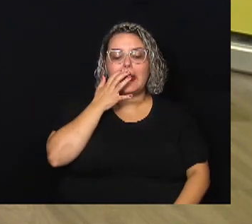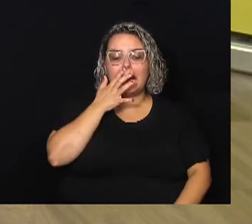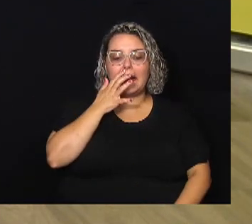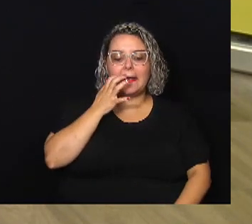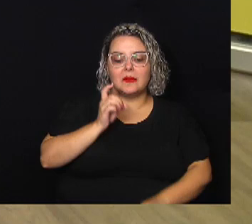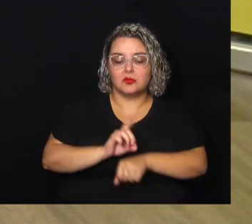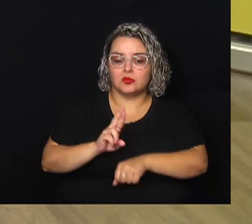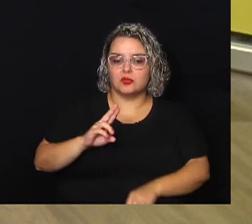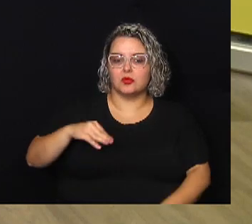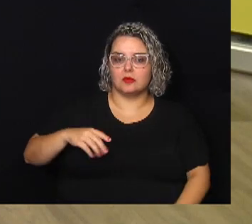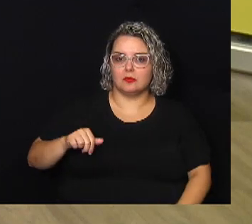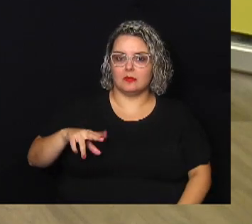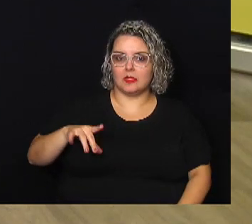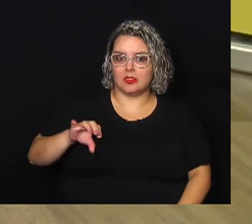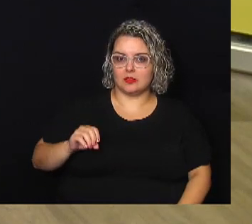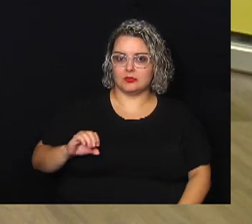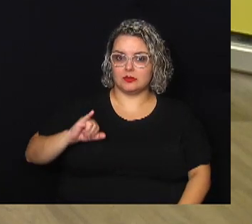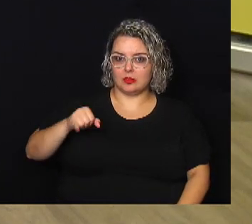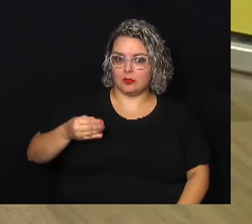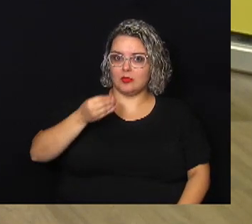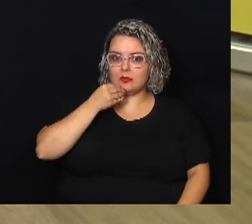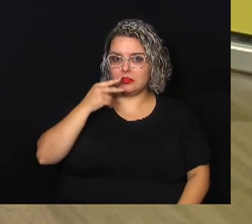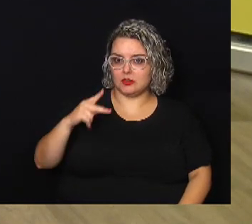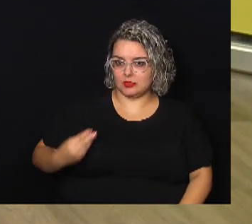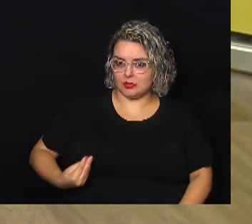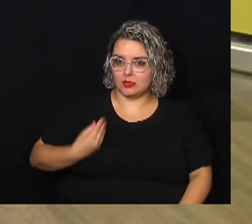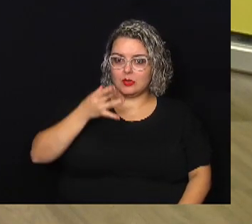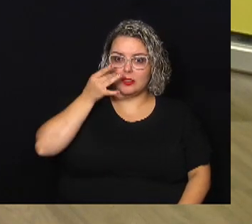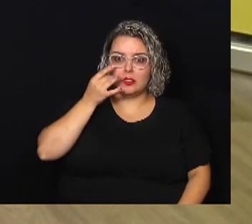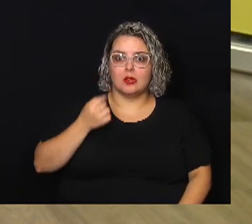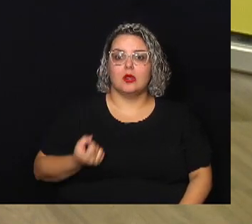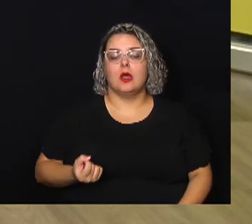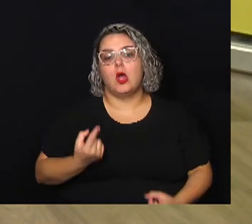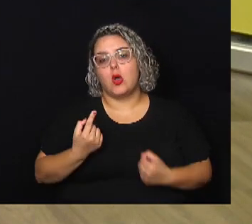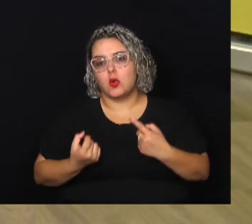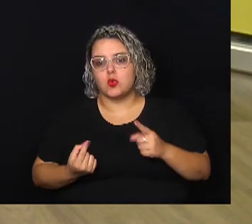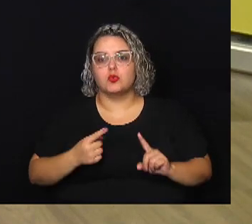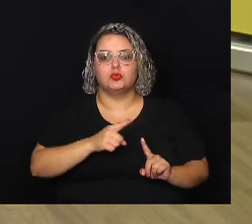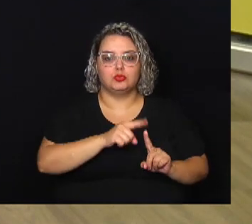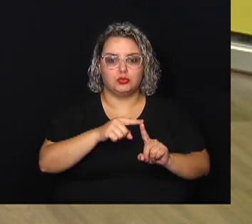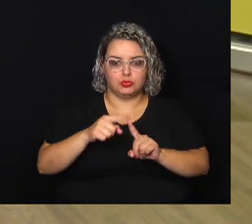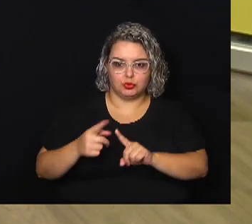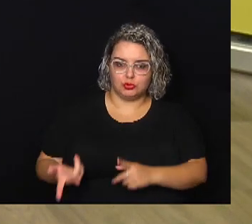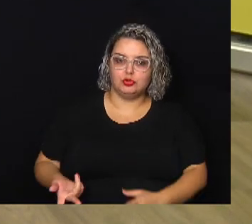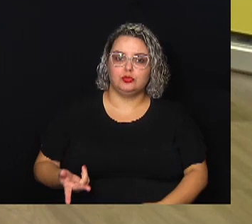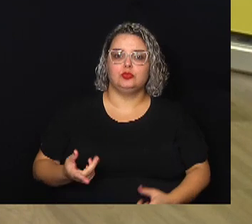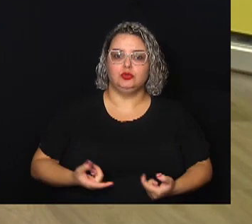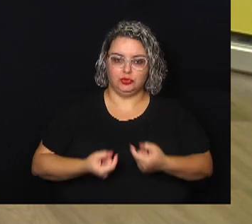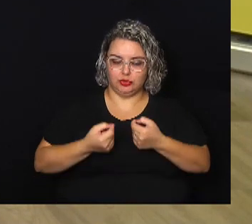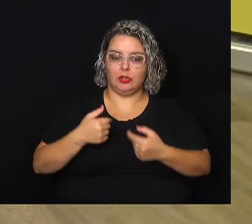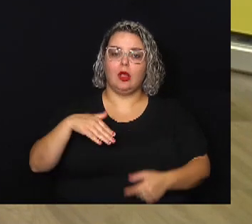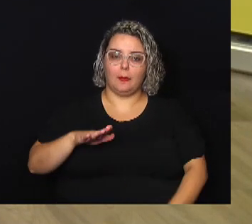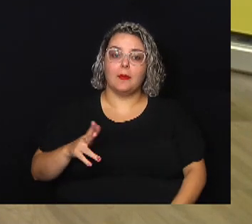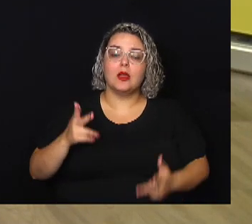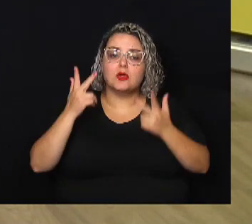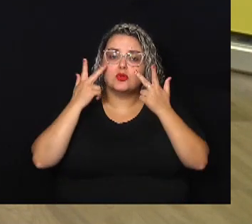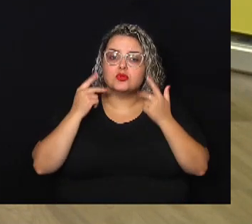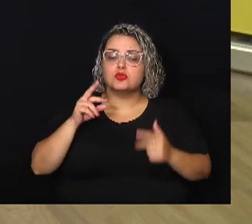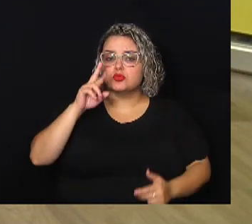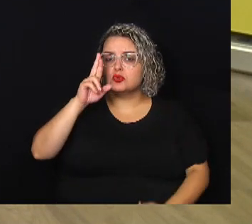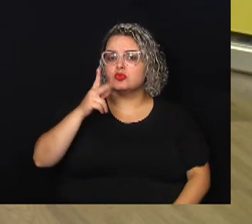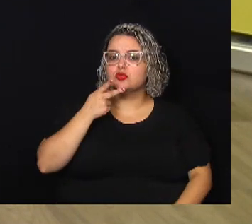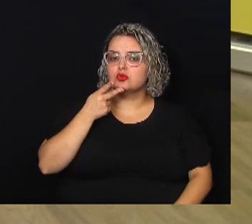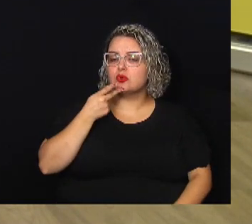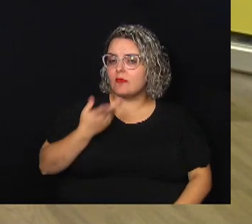aproveitar a sua presença aqui, a gente citou que tem alguns tipos de câncer, né, que são mais comuns. O senhor falou aí, deu